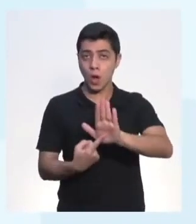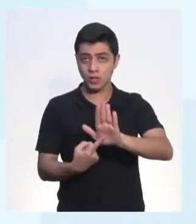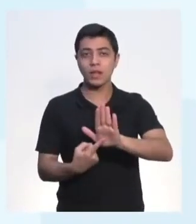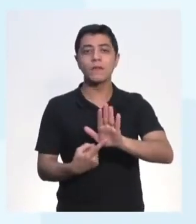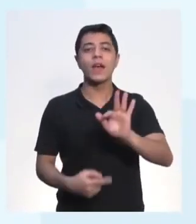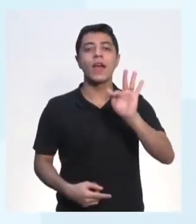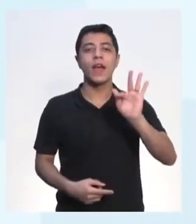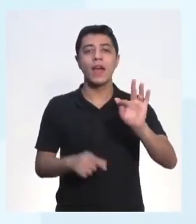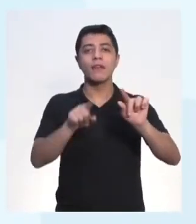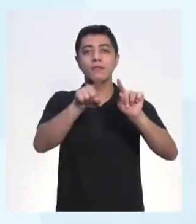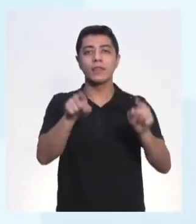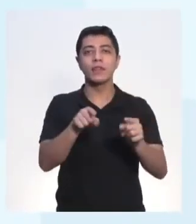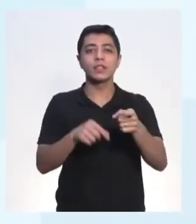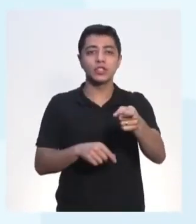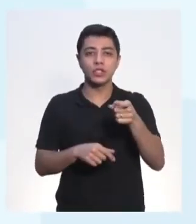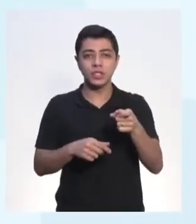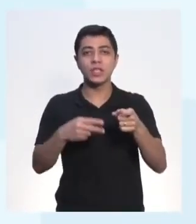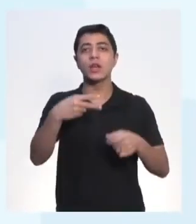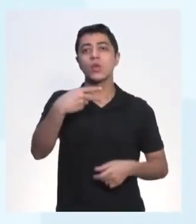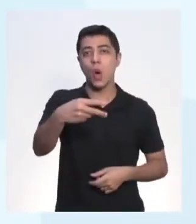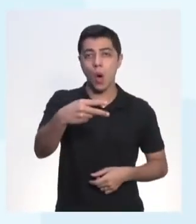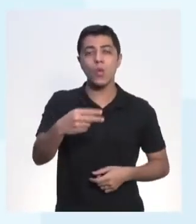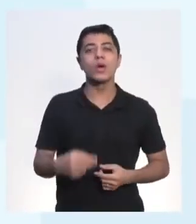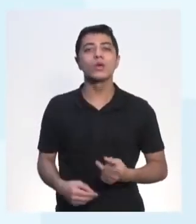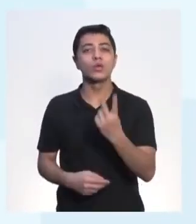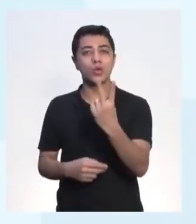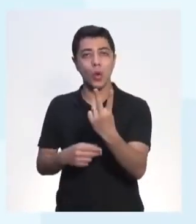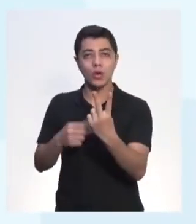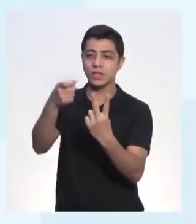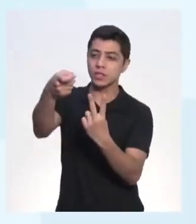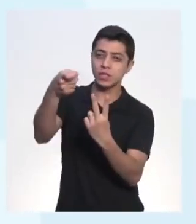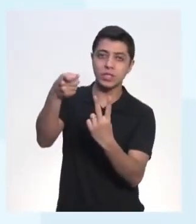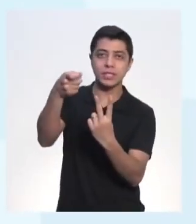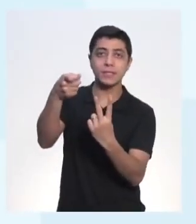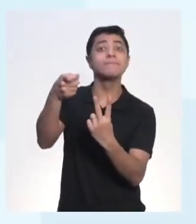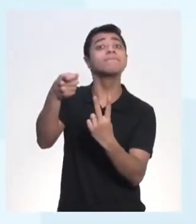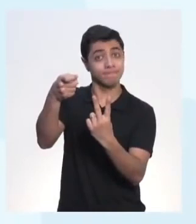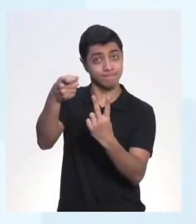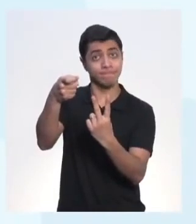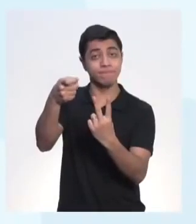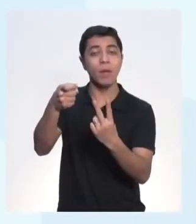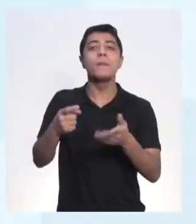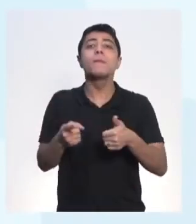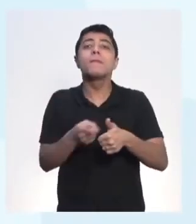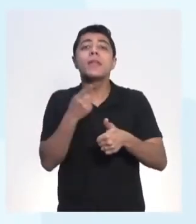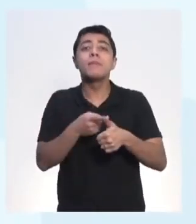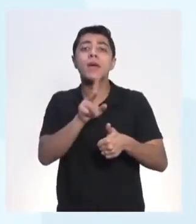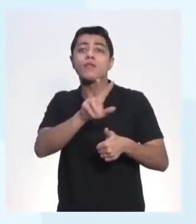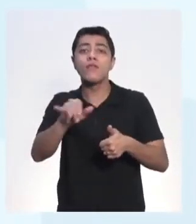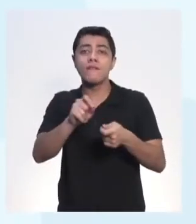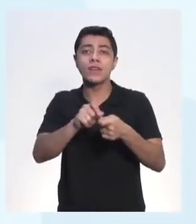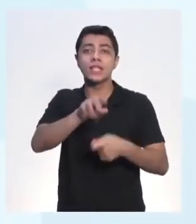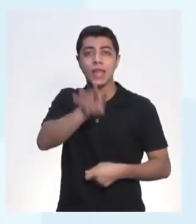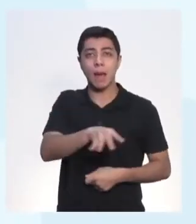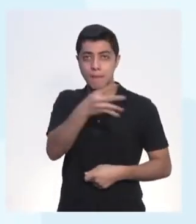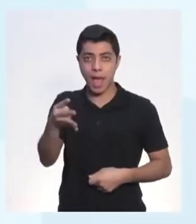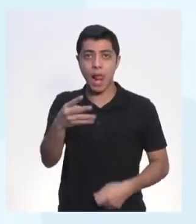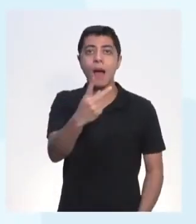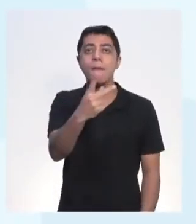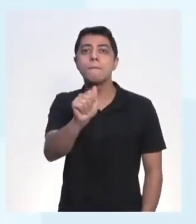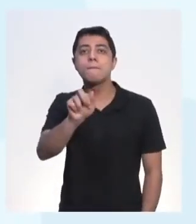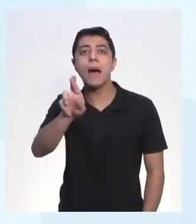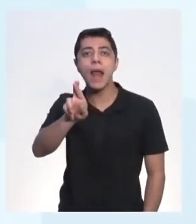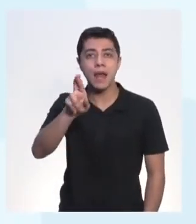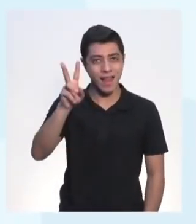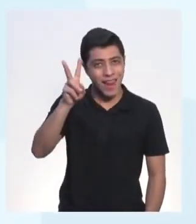2 elevado a x. A gente vai primeiro construir uma tabela, escrever os pares ordenados, lembra, x e y,